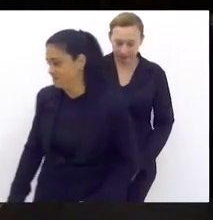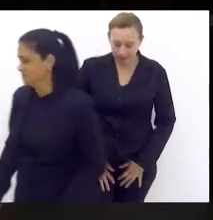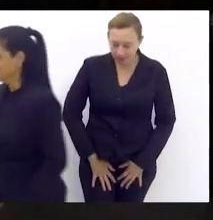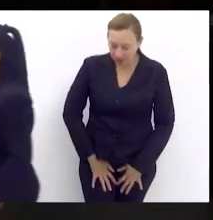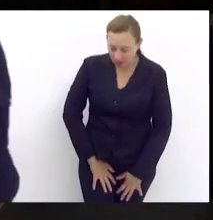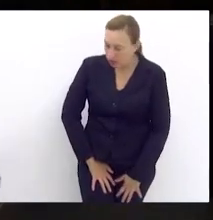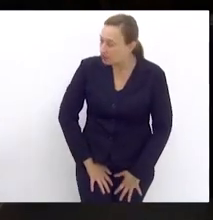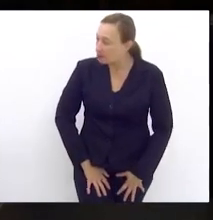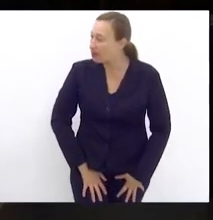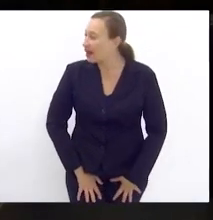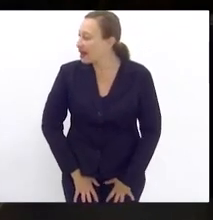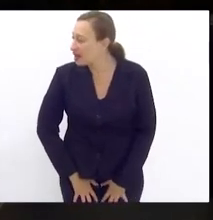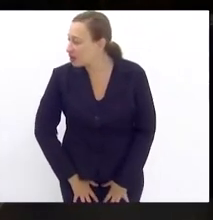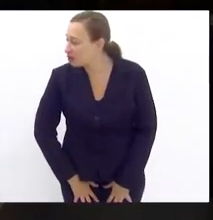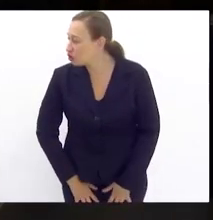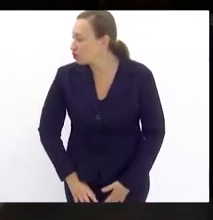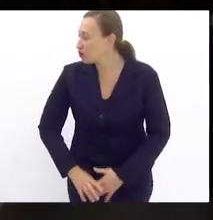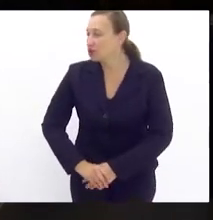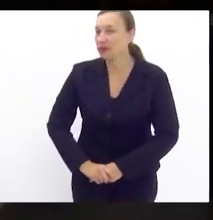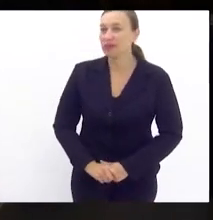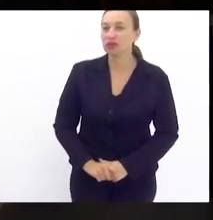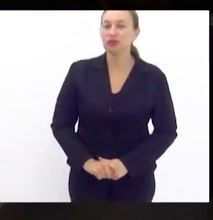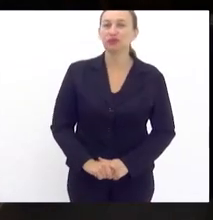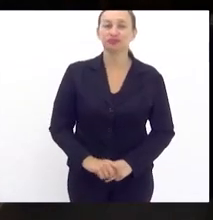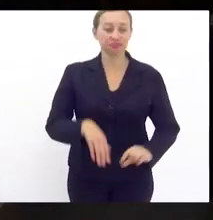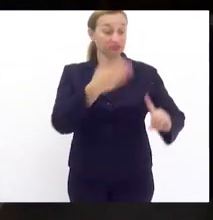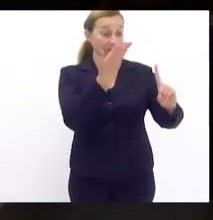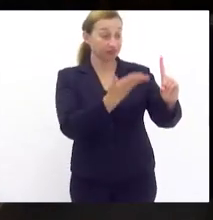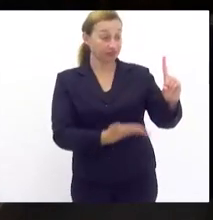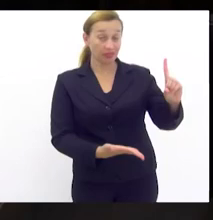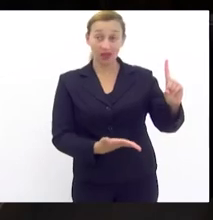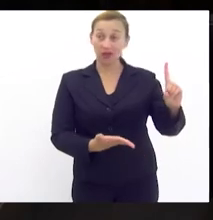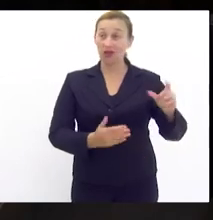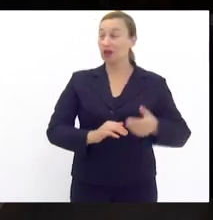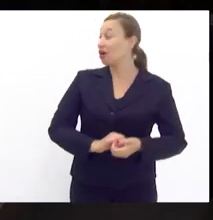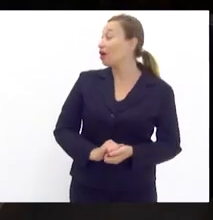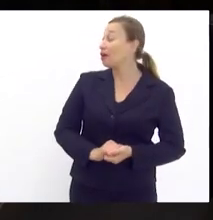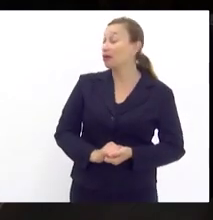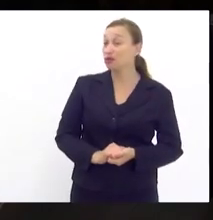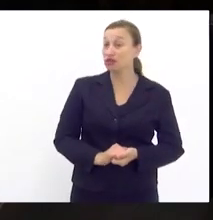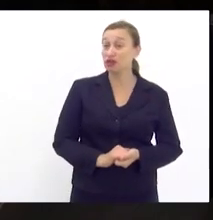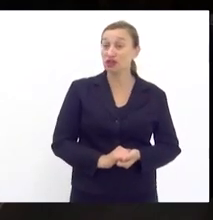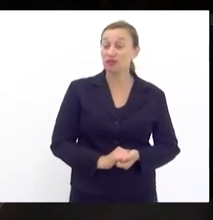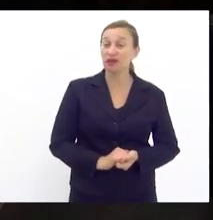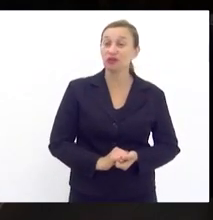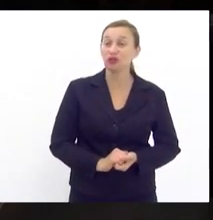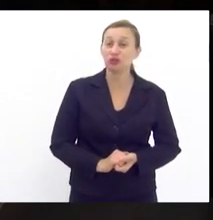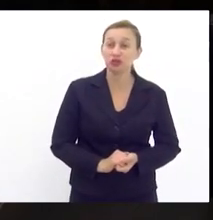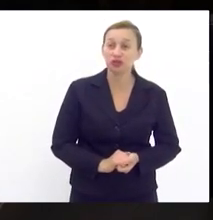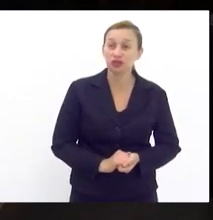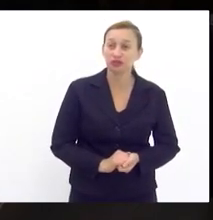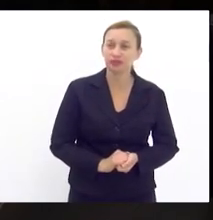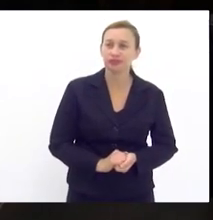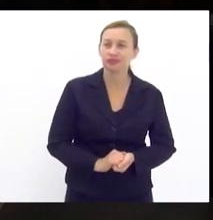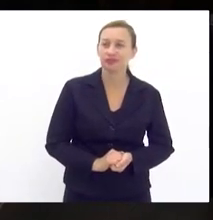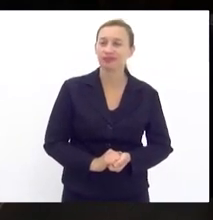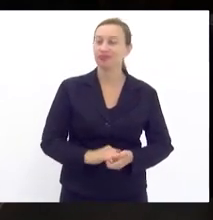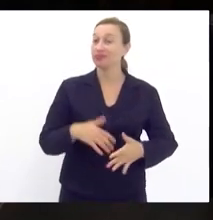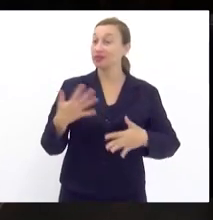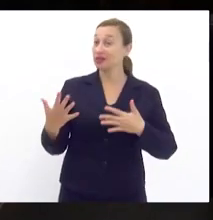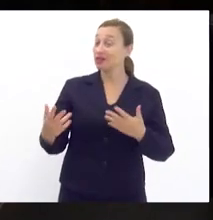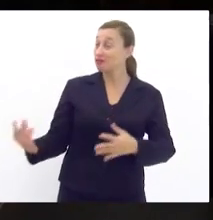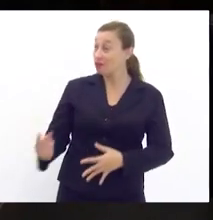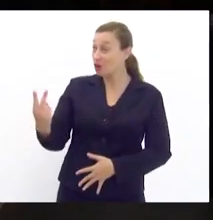singela e merecida homenagem. Isso nos engrandece muito, isso nos enriquece, isso é